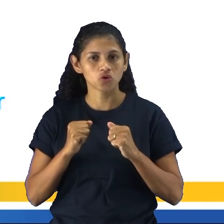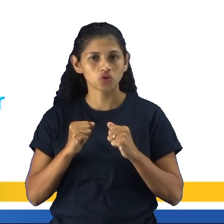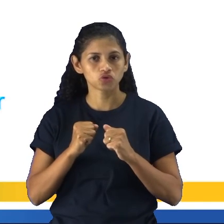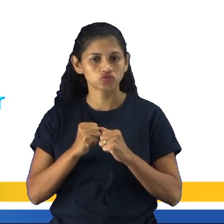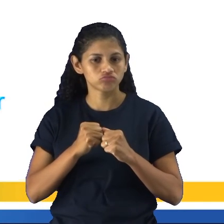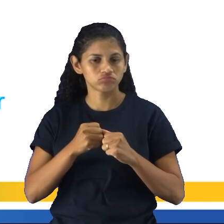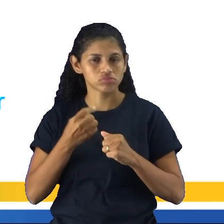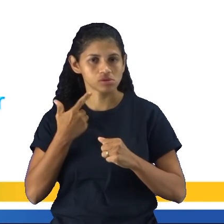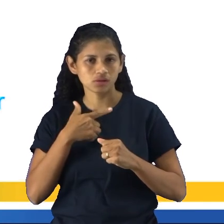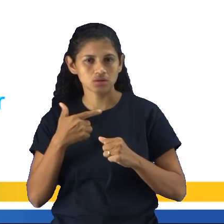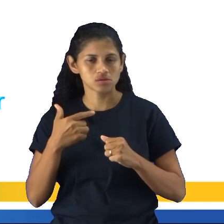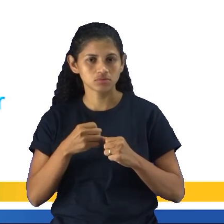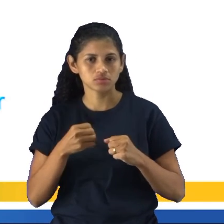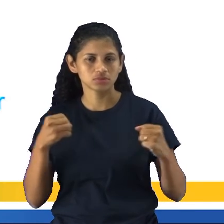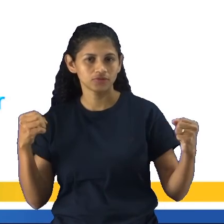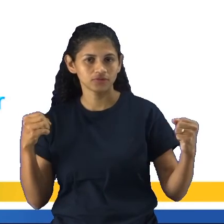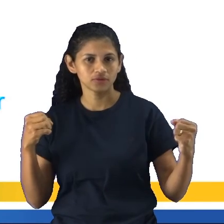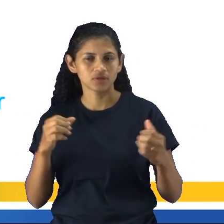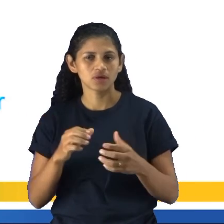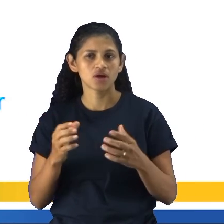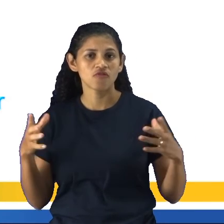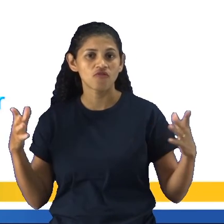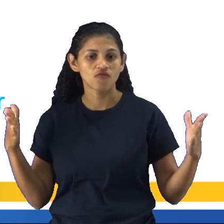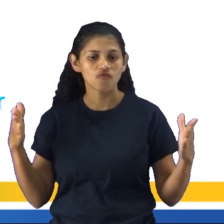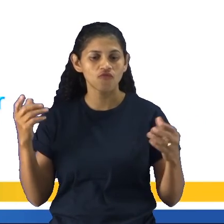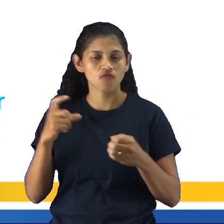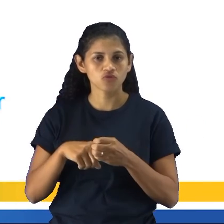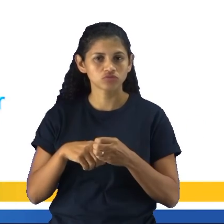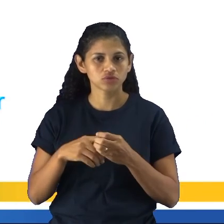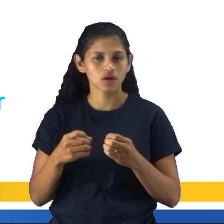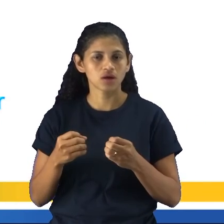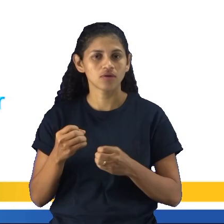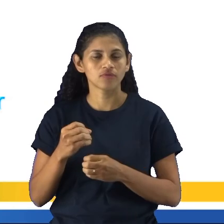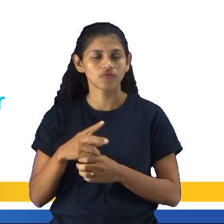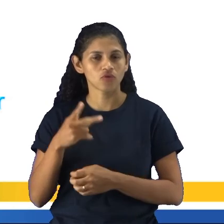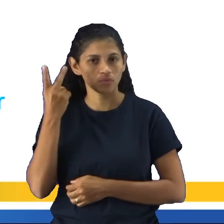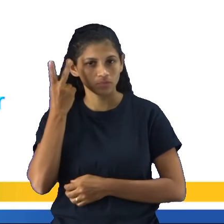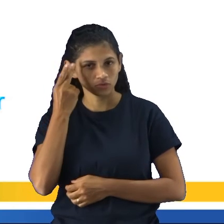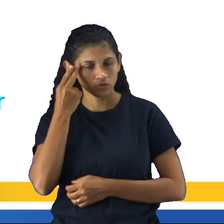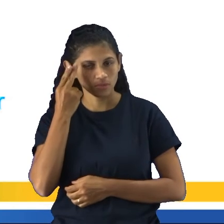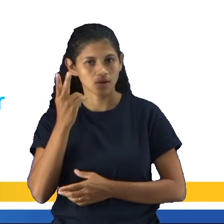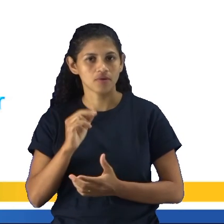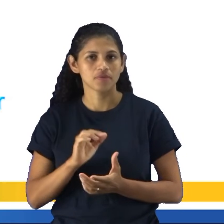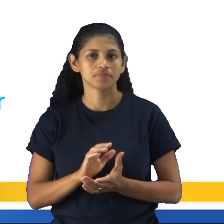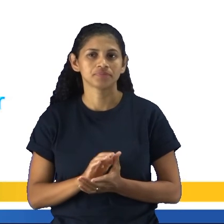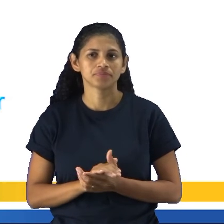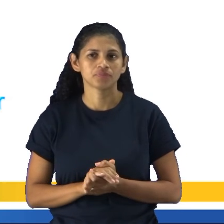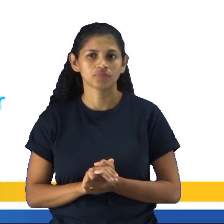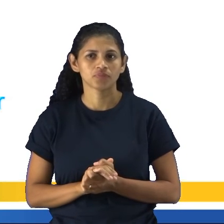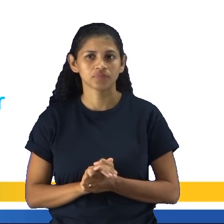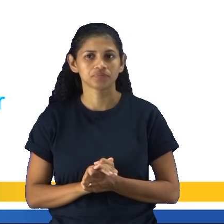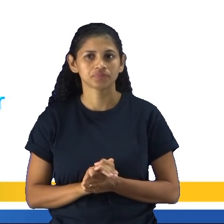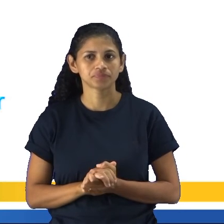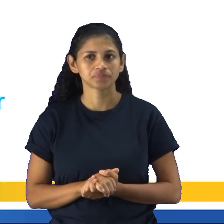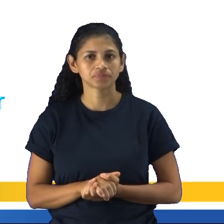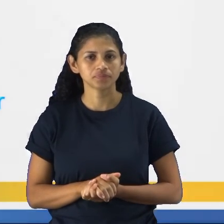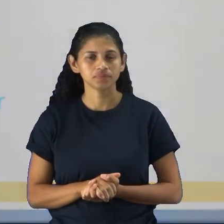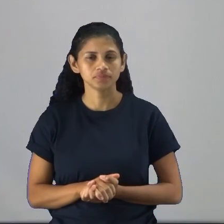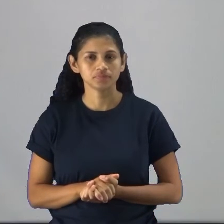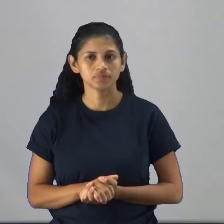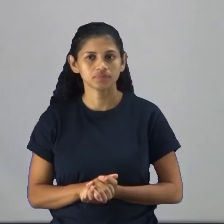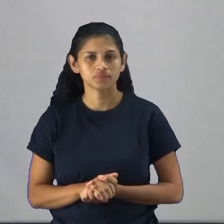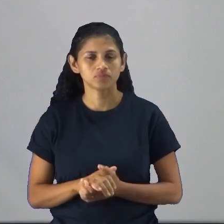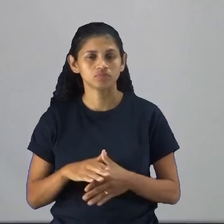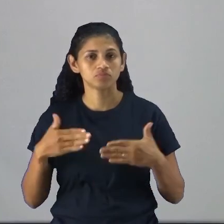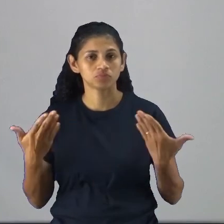para a forma original quando a forma causadora da deformação para de se atuar.